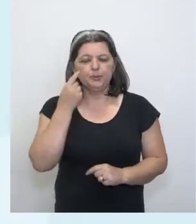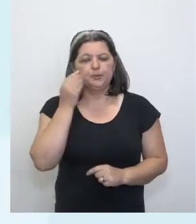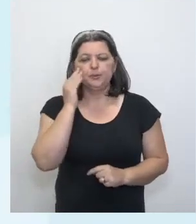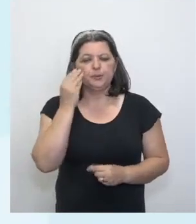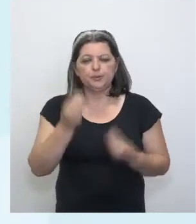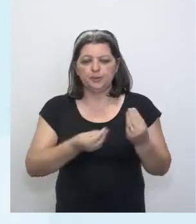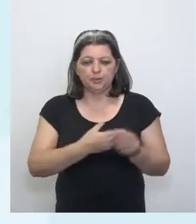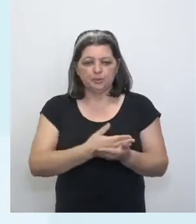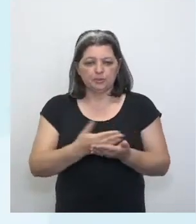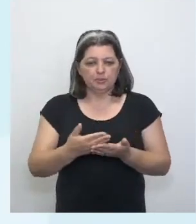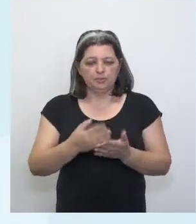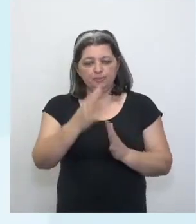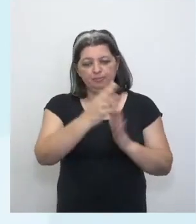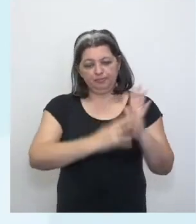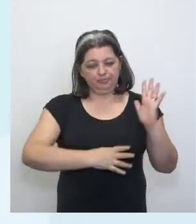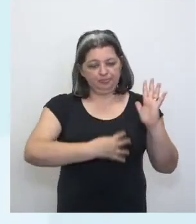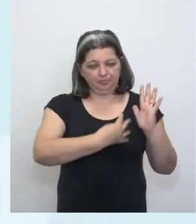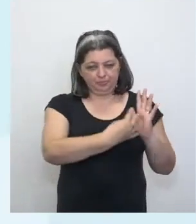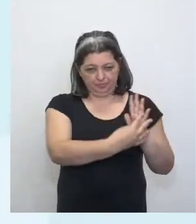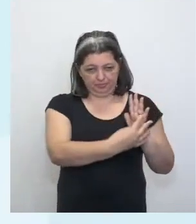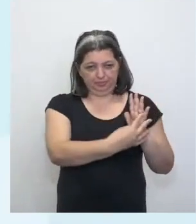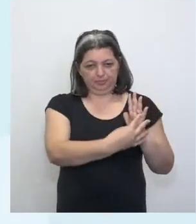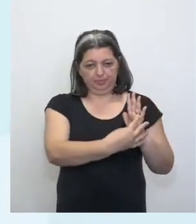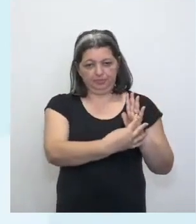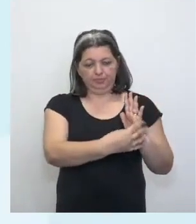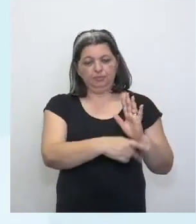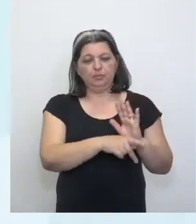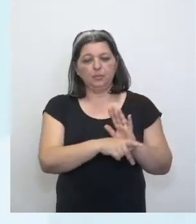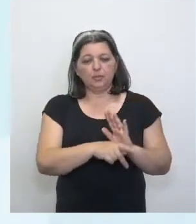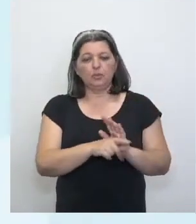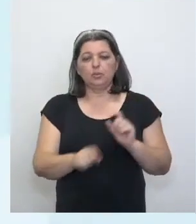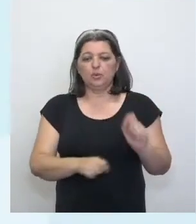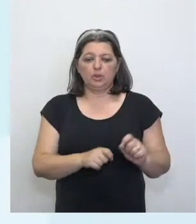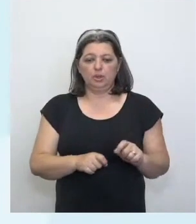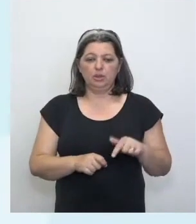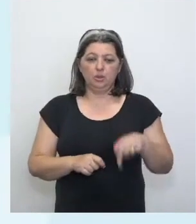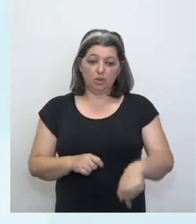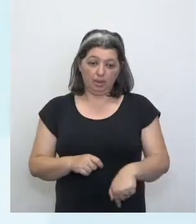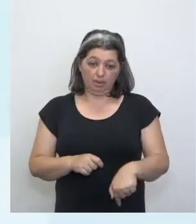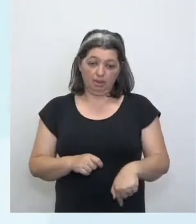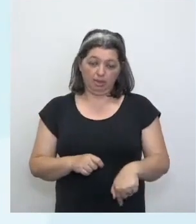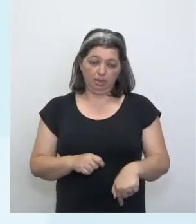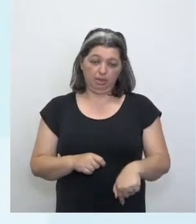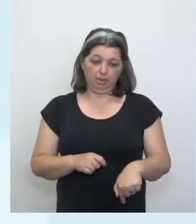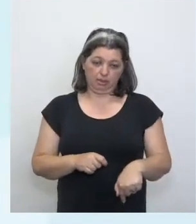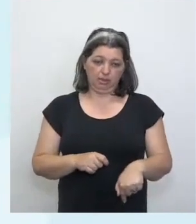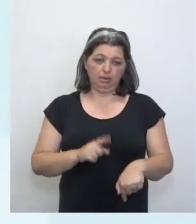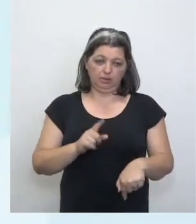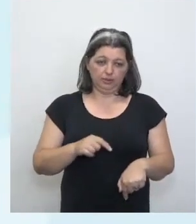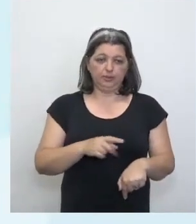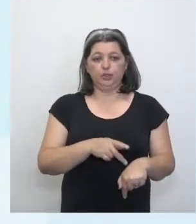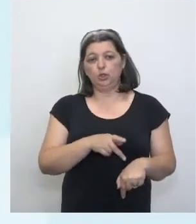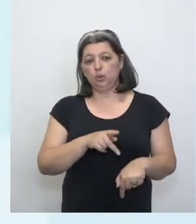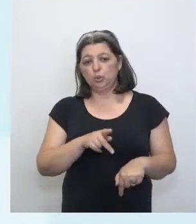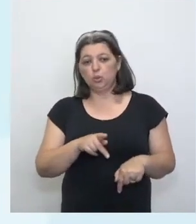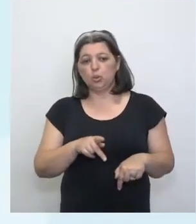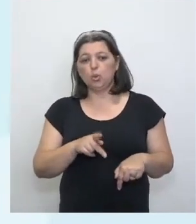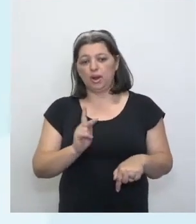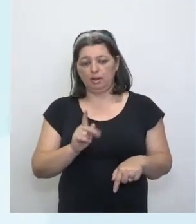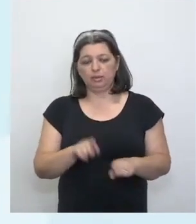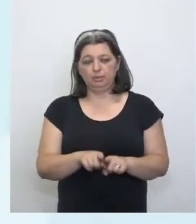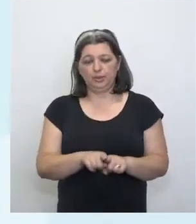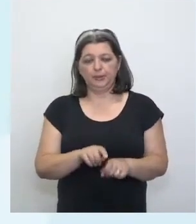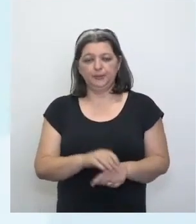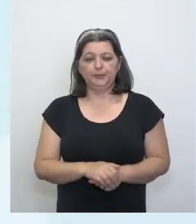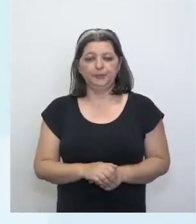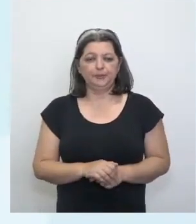quando inicia essa tabela, você vai anotar os coeficientes do polinômio e o número k que aparece ali no x menos o valor do k. tá? Aí você